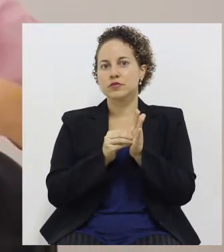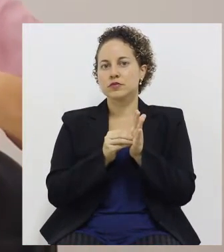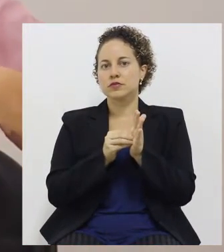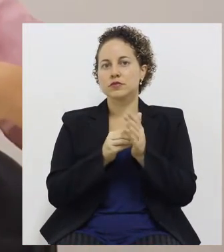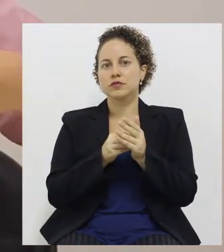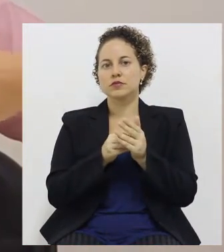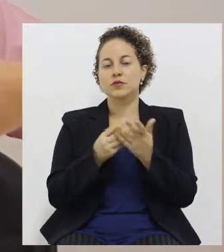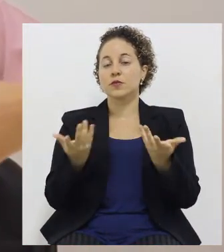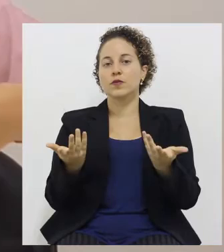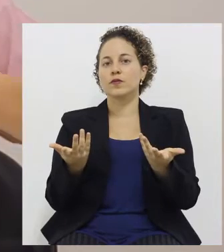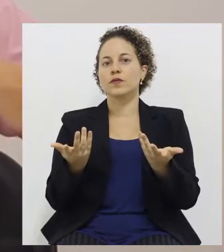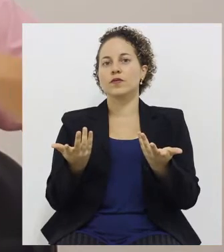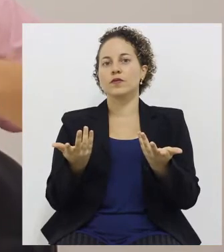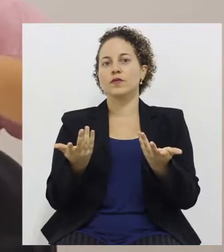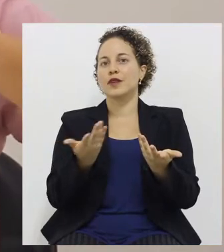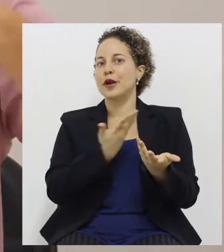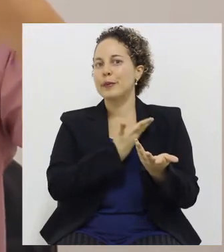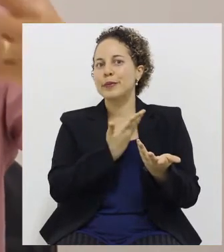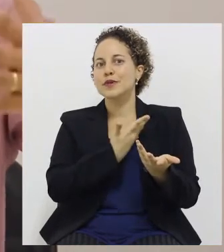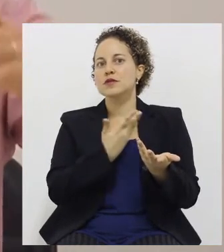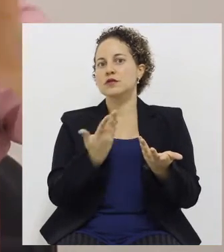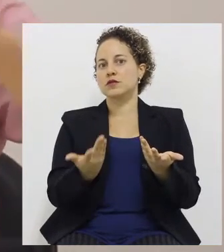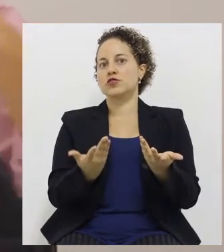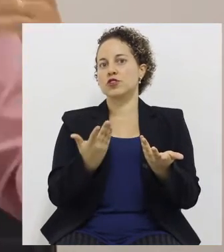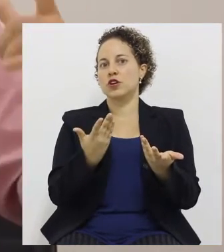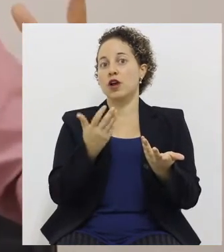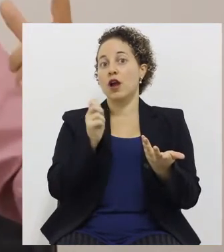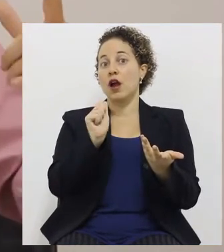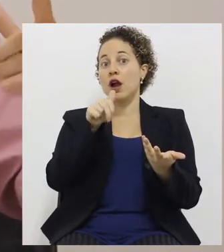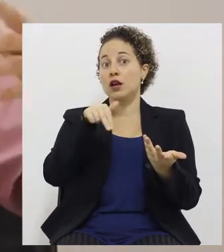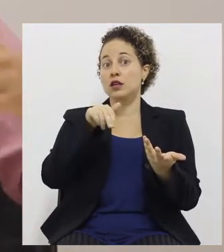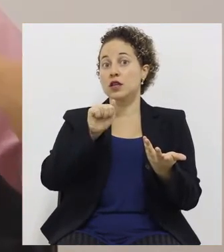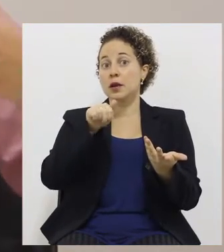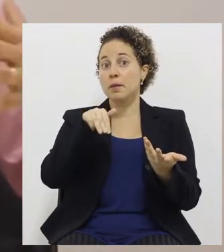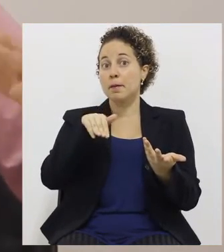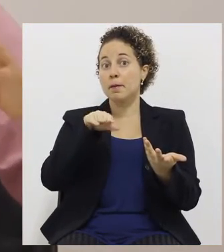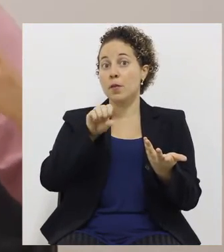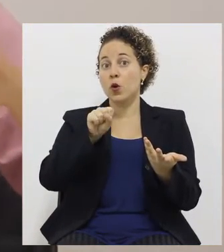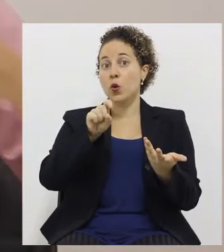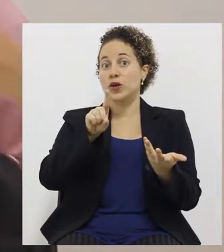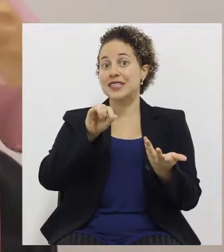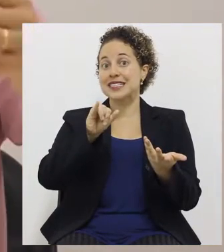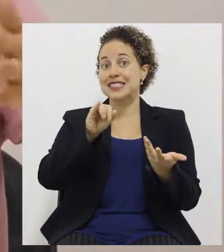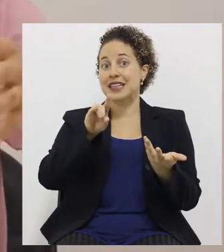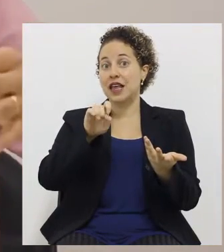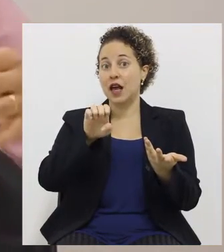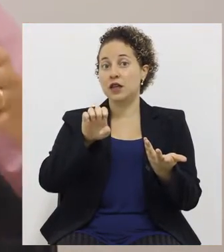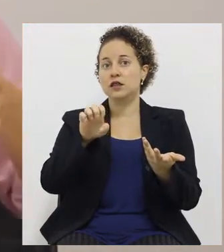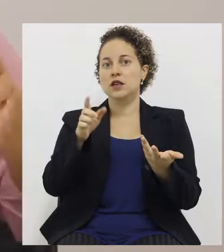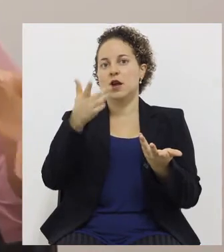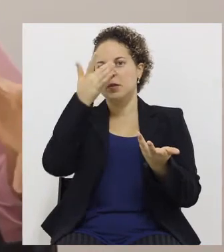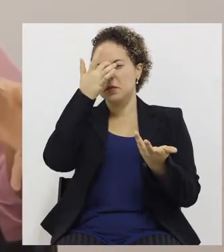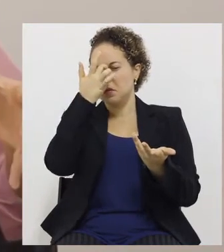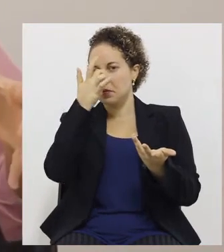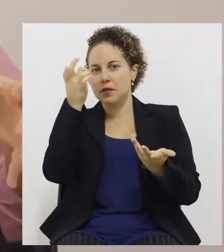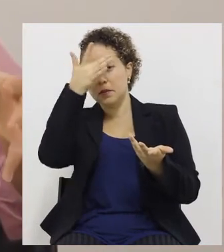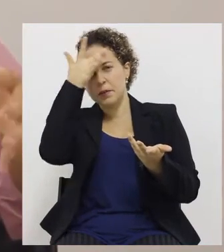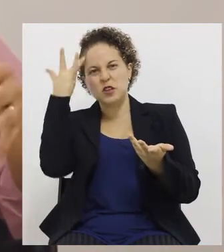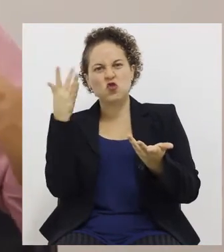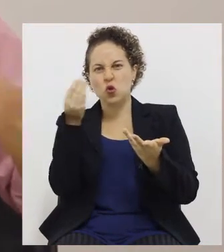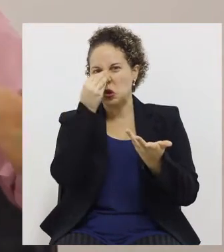não um clima de amizade, mas de animosidade, de diferença. O indivíduo puxa o tapete do